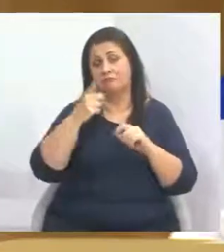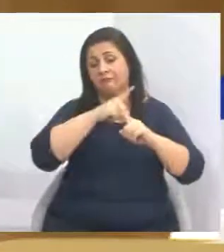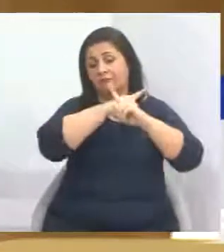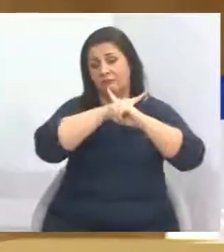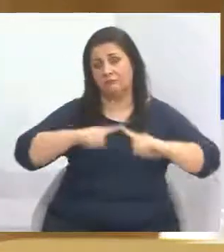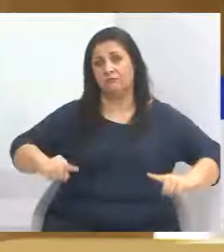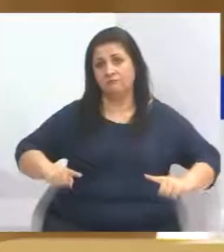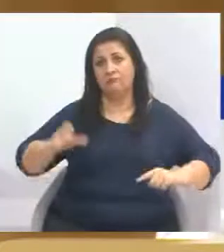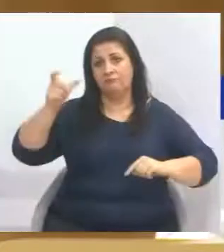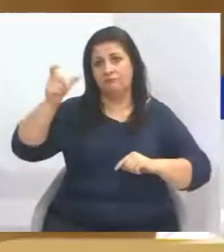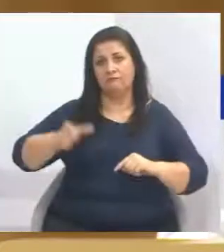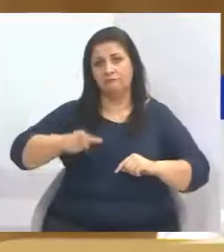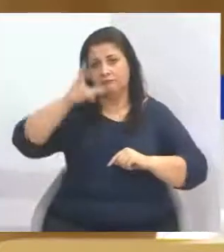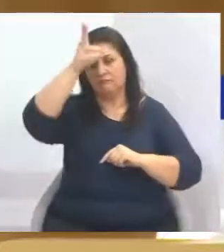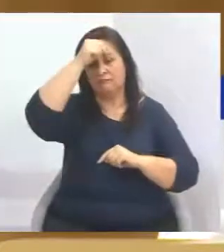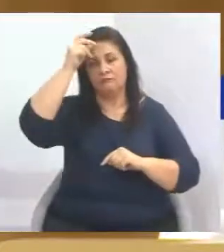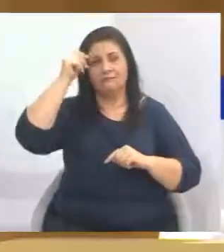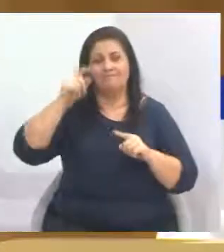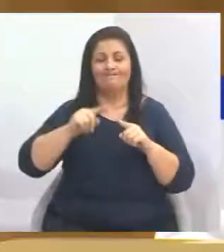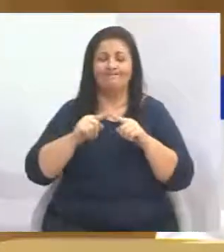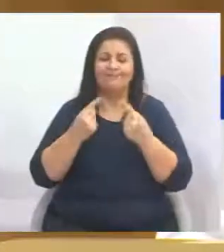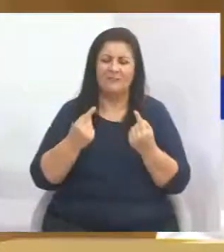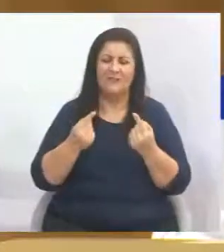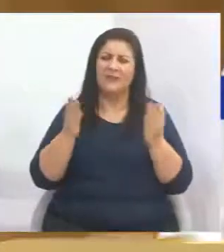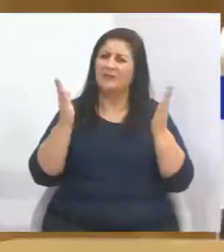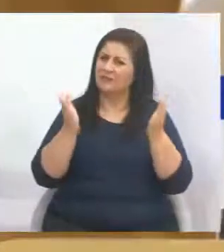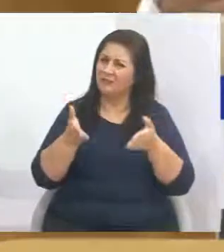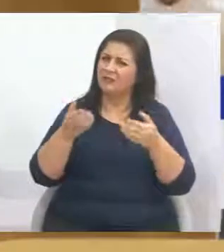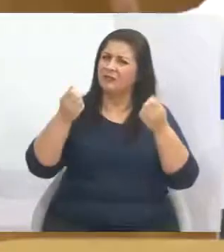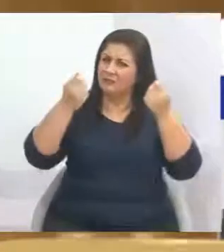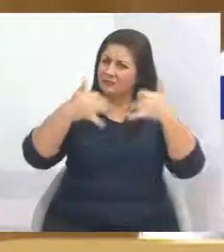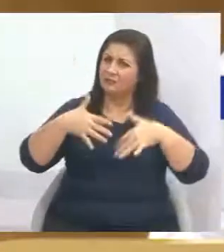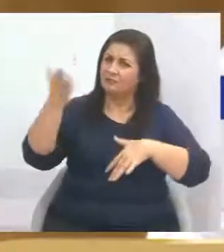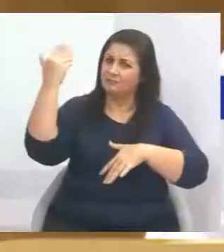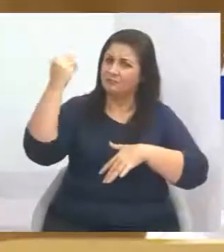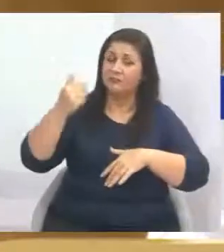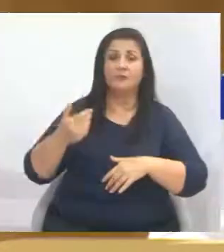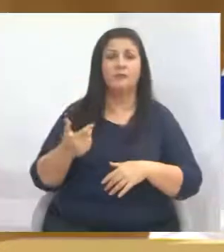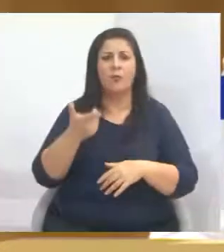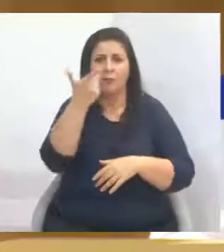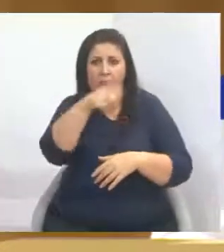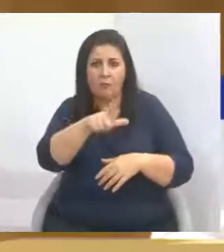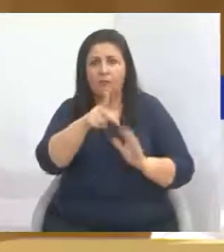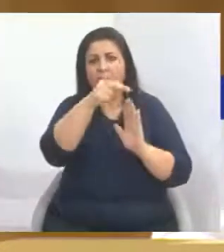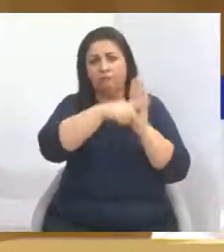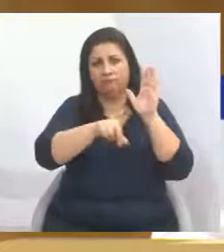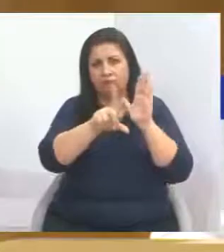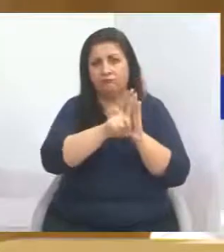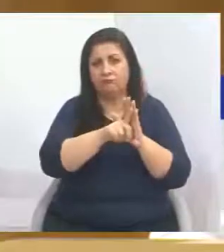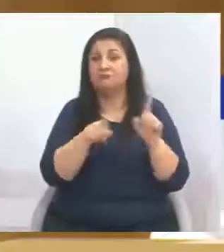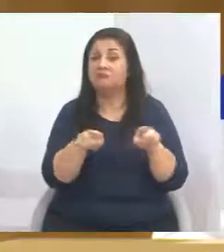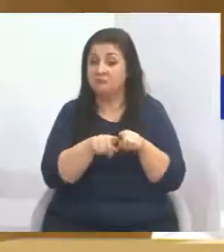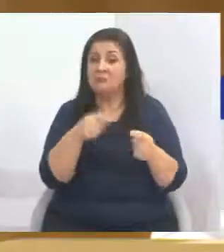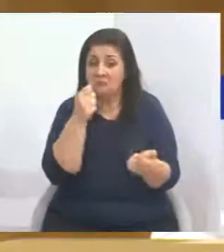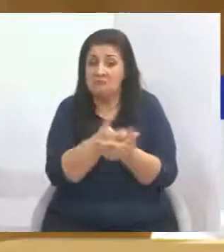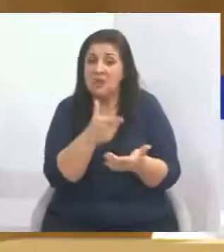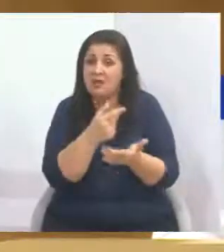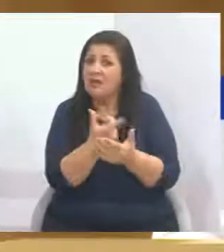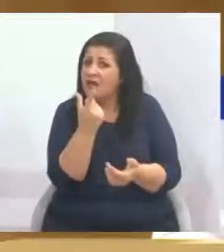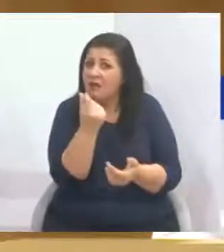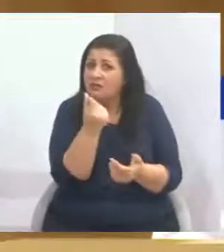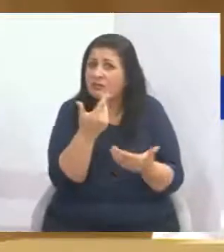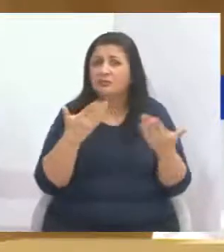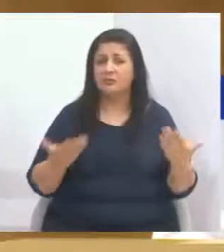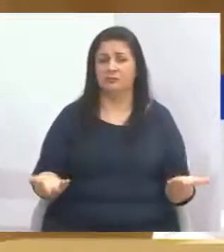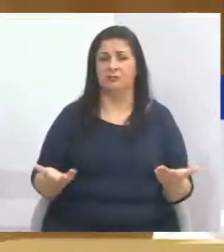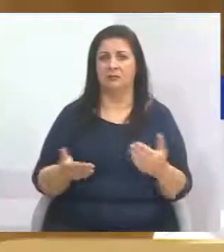do prefeito, mas, como eu mencionei aqui, outros projetos que também alteravam a